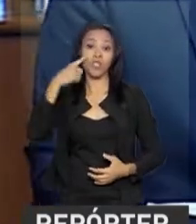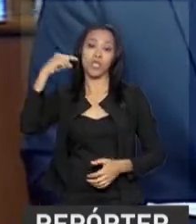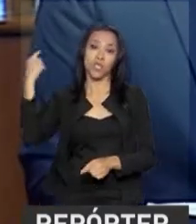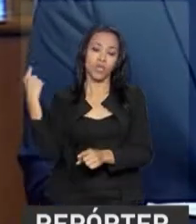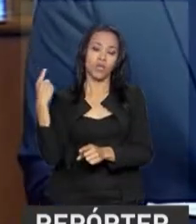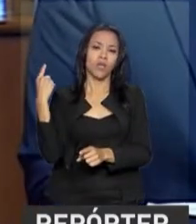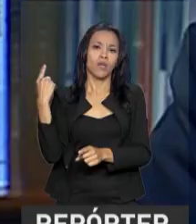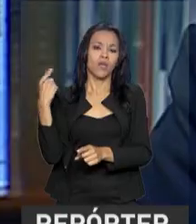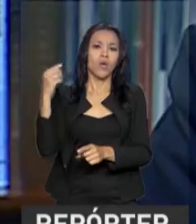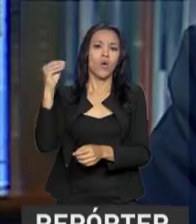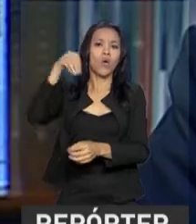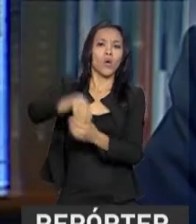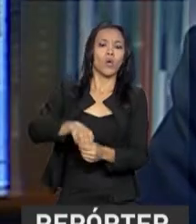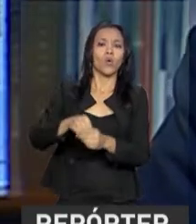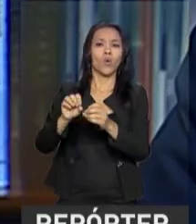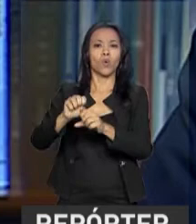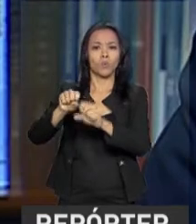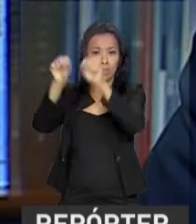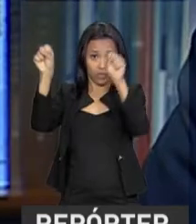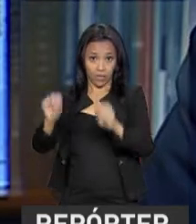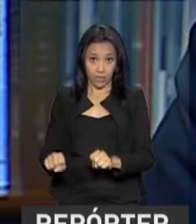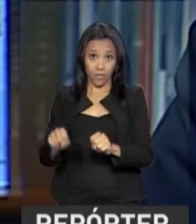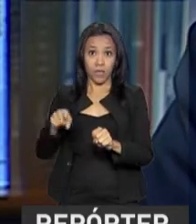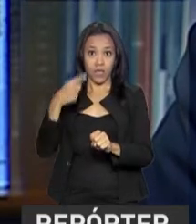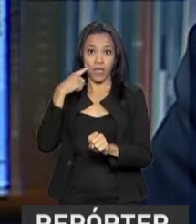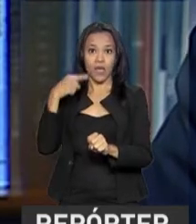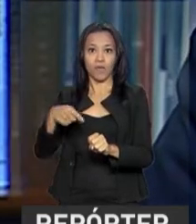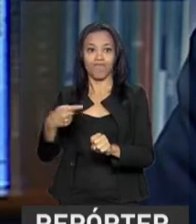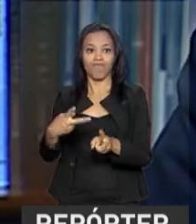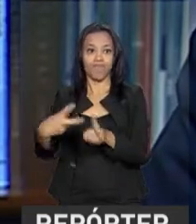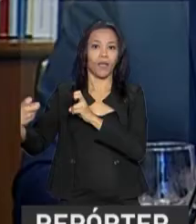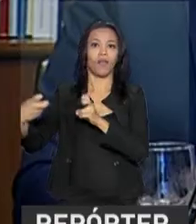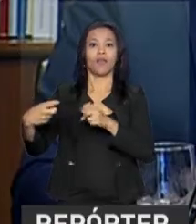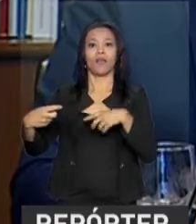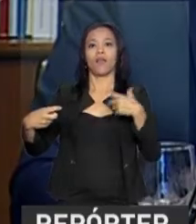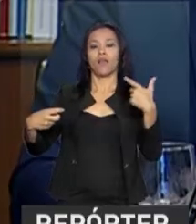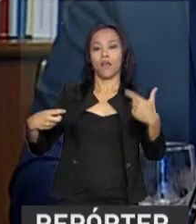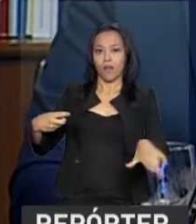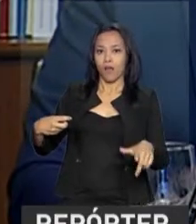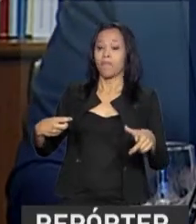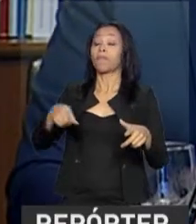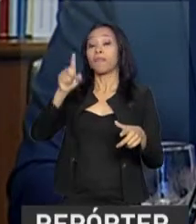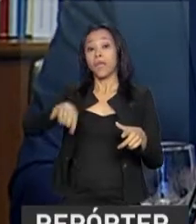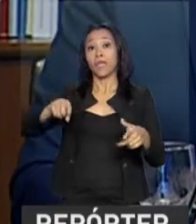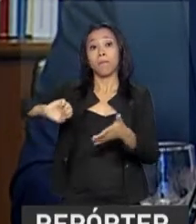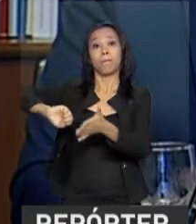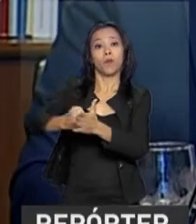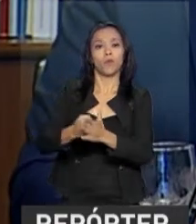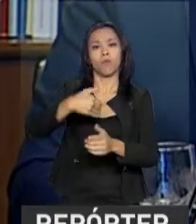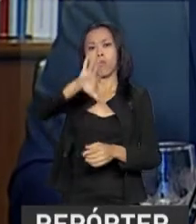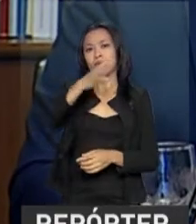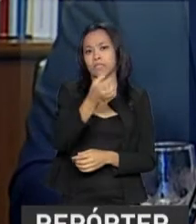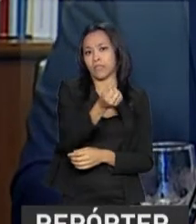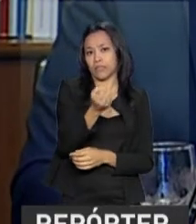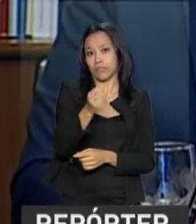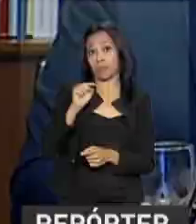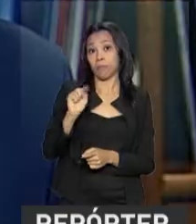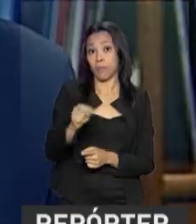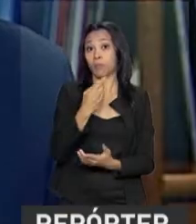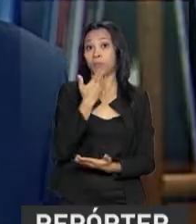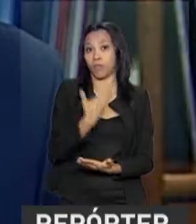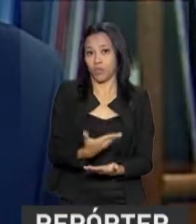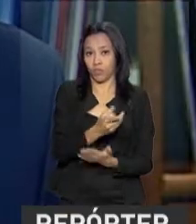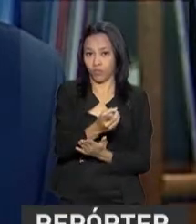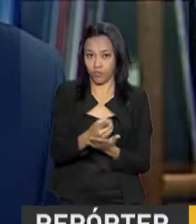antifraude desde que foi instalado em dezembro de 2016 o sistema bloqueou mais de 60 mil requerimentos o